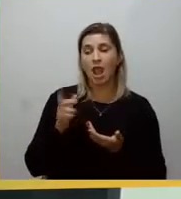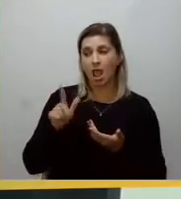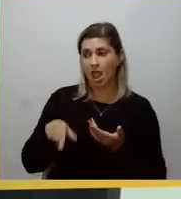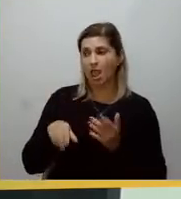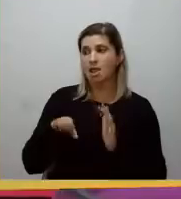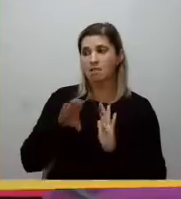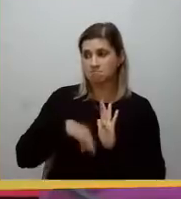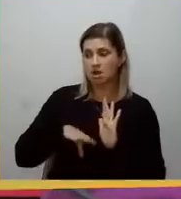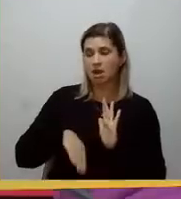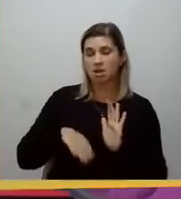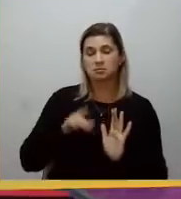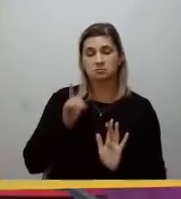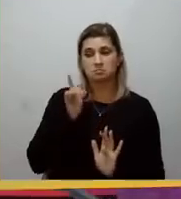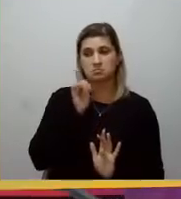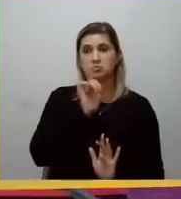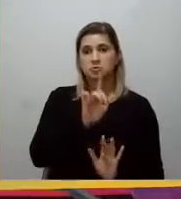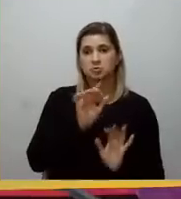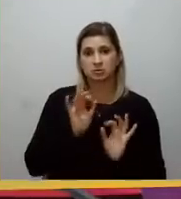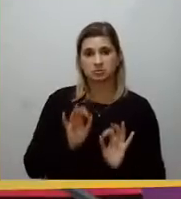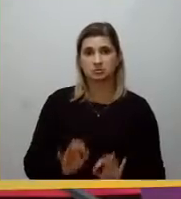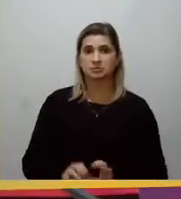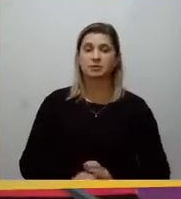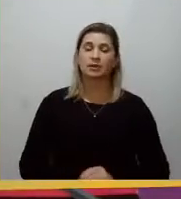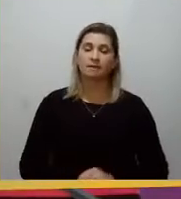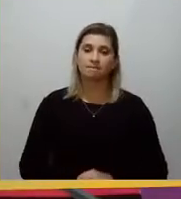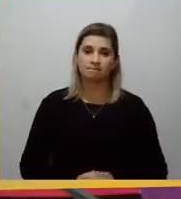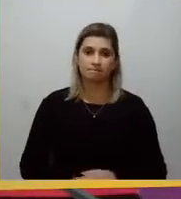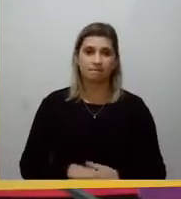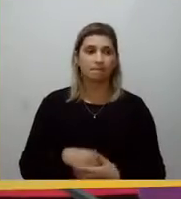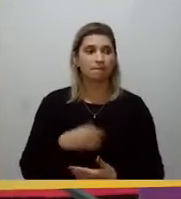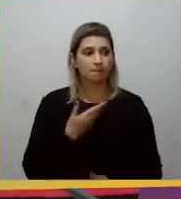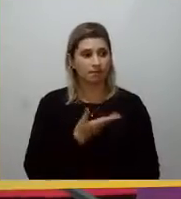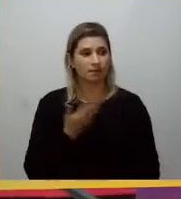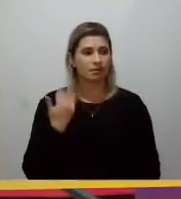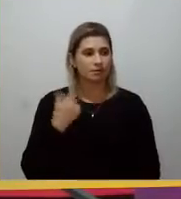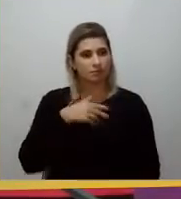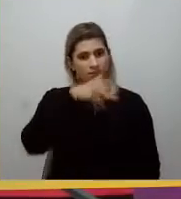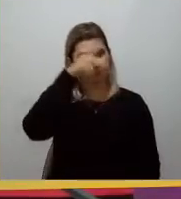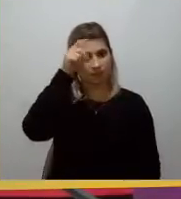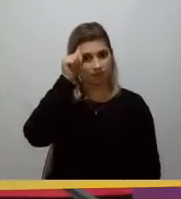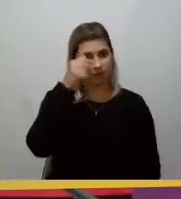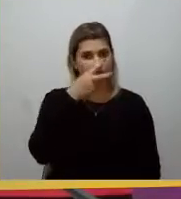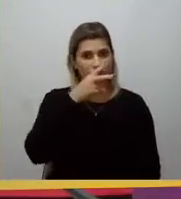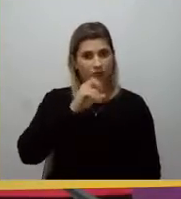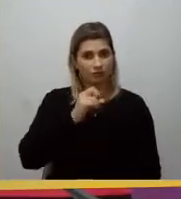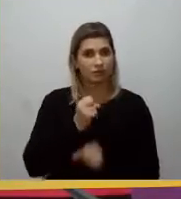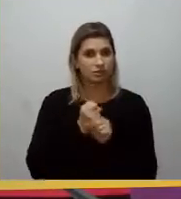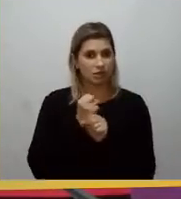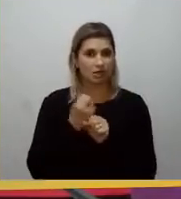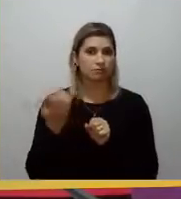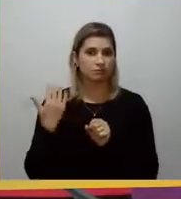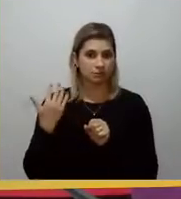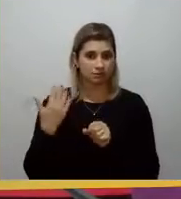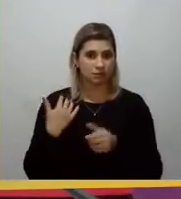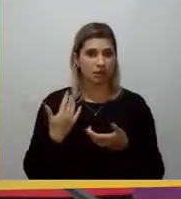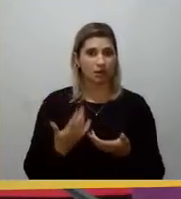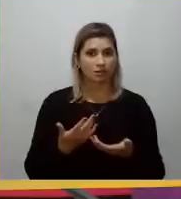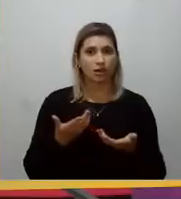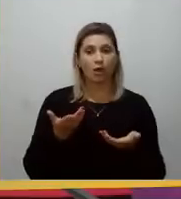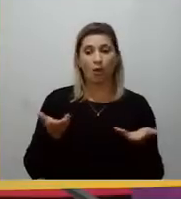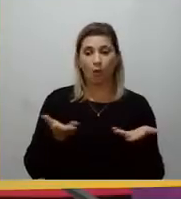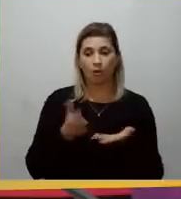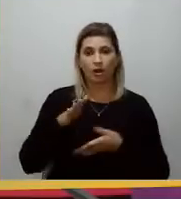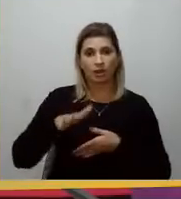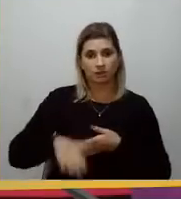objetivo. Certo. O senhor foi nosso prefeito há 20 anos atrás e compartilhou conosco na tarde de hoje o